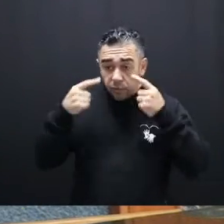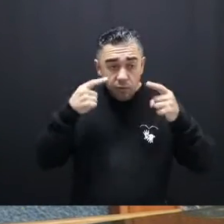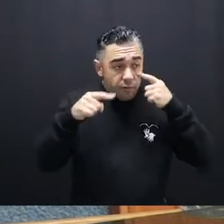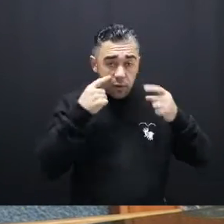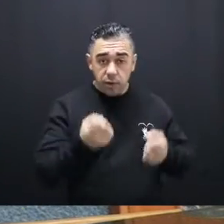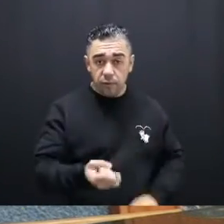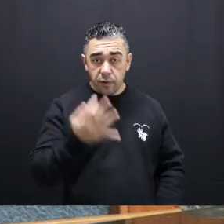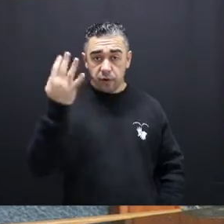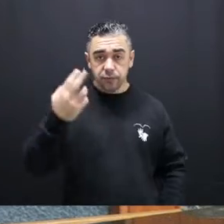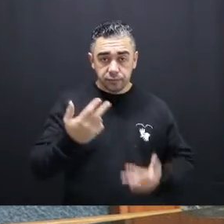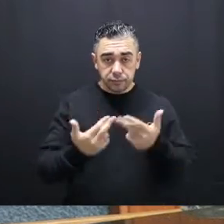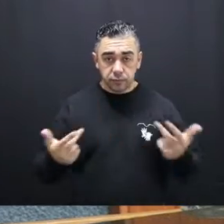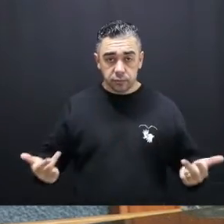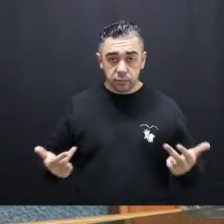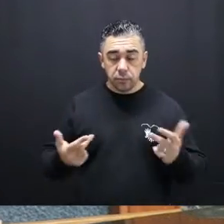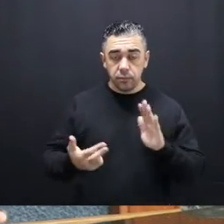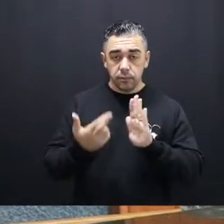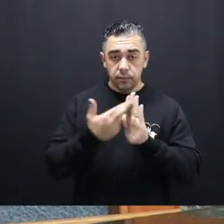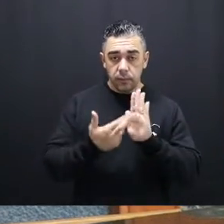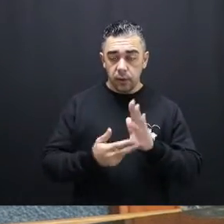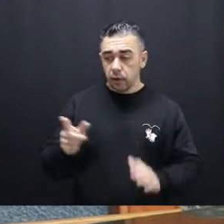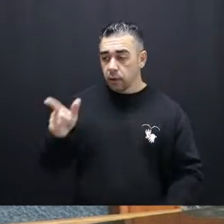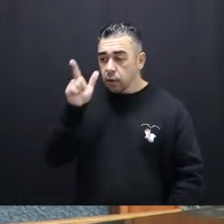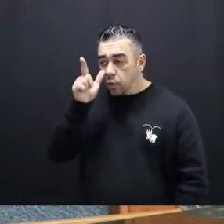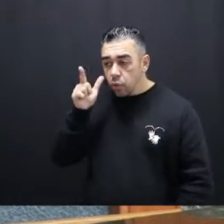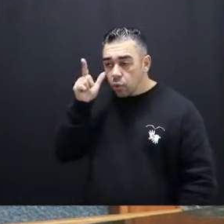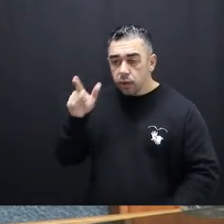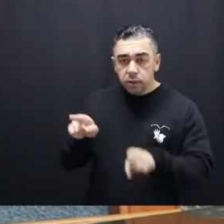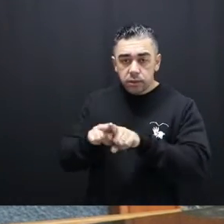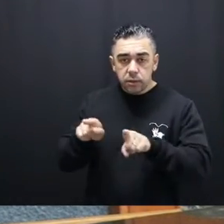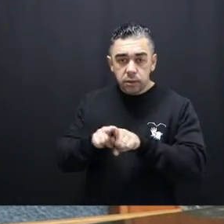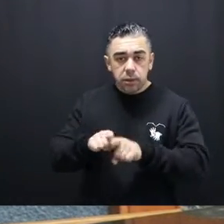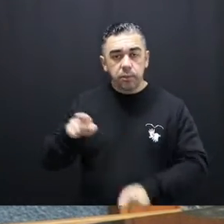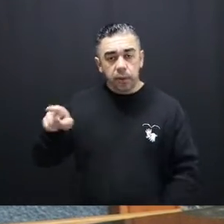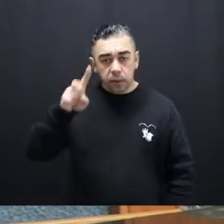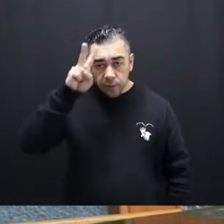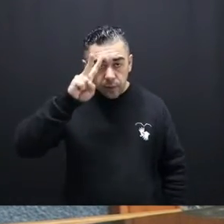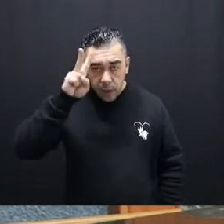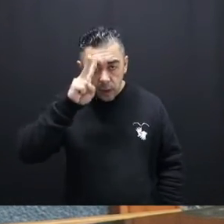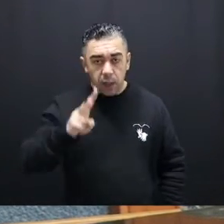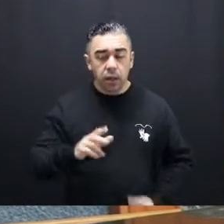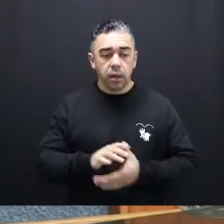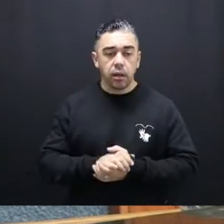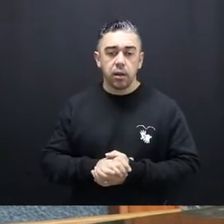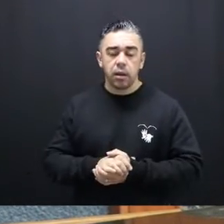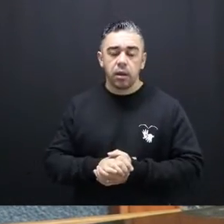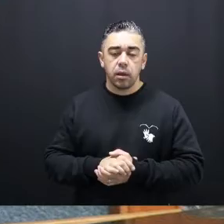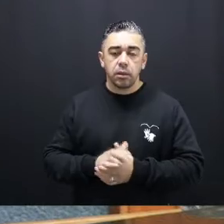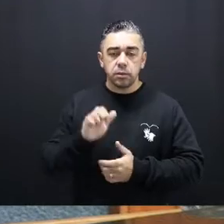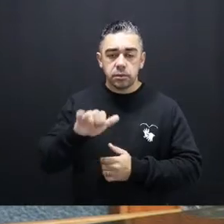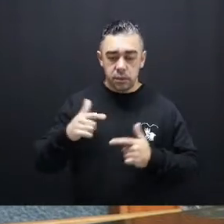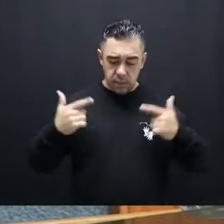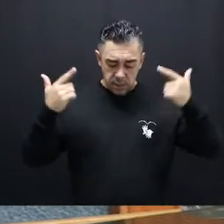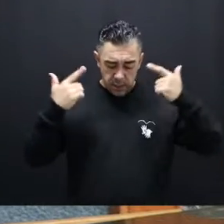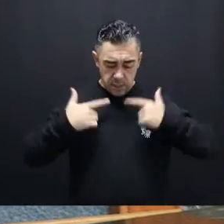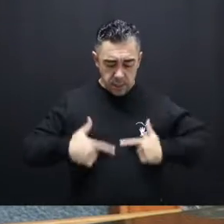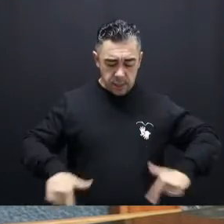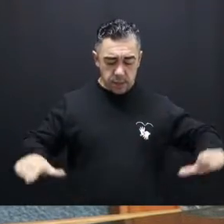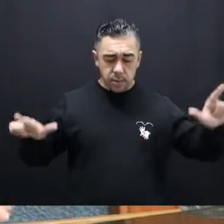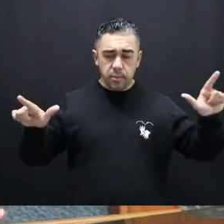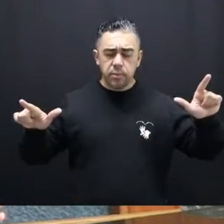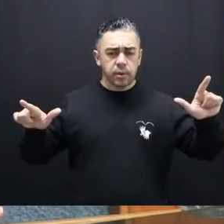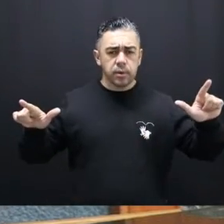a regra ou operadores manteiga antigo que os operadores é viram quando a pessoa jogar limpo transparente